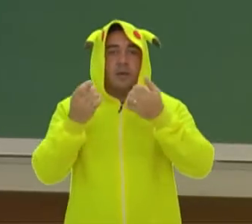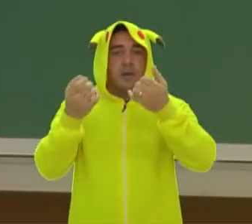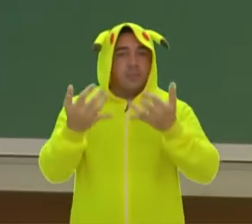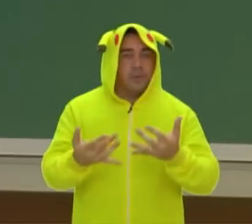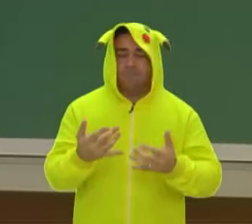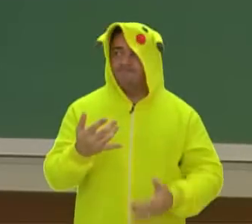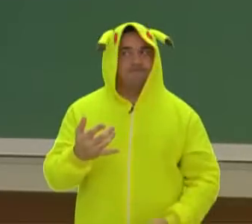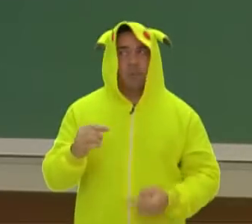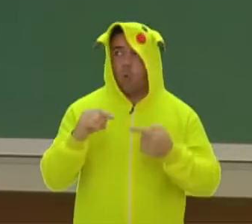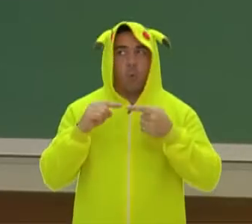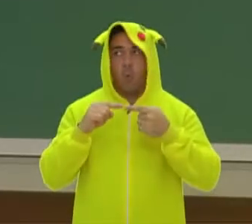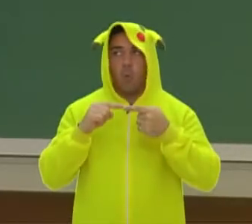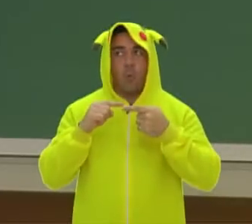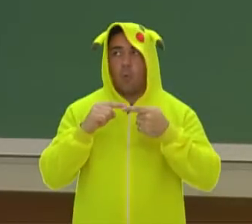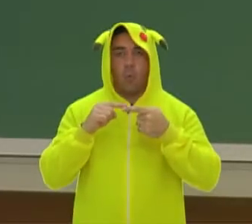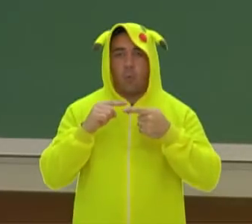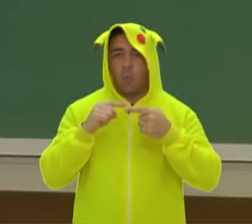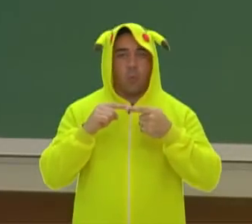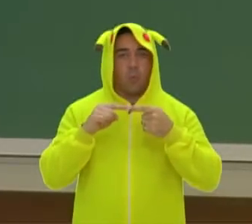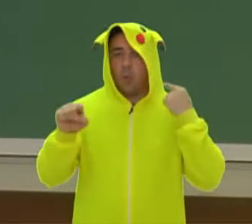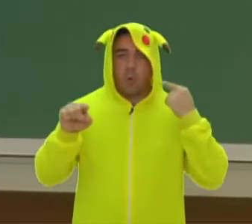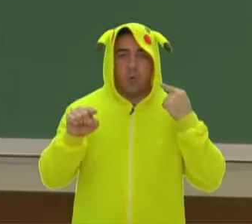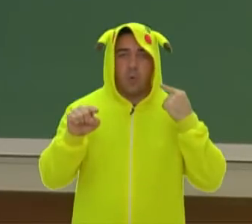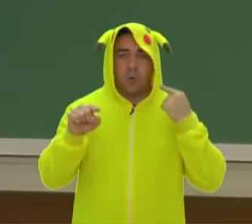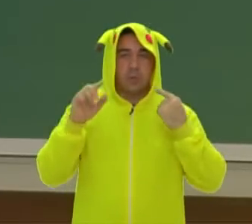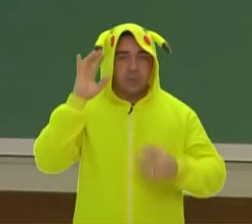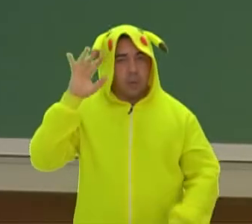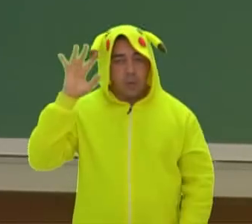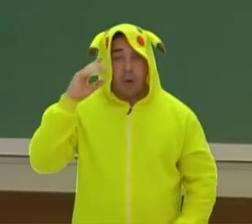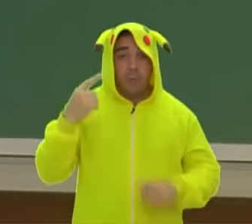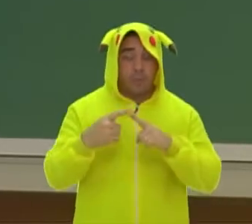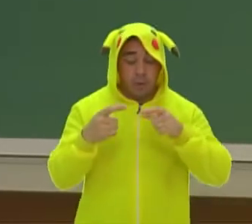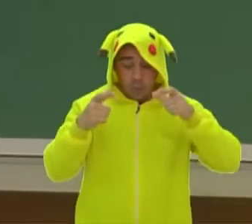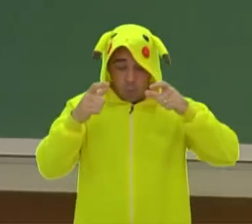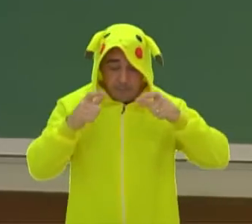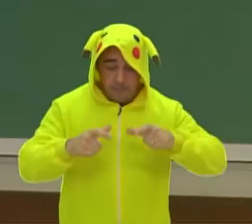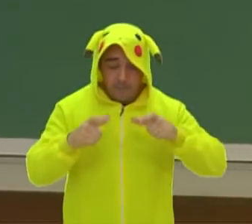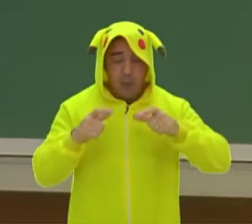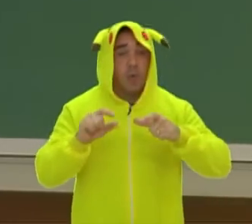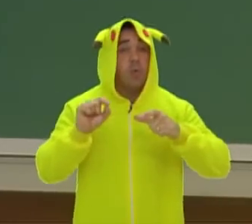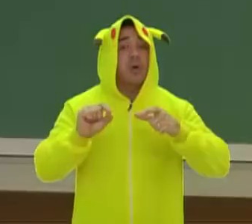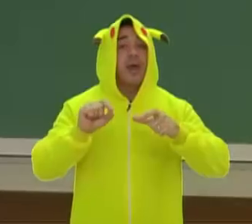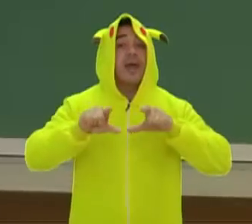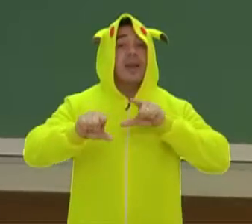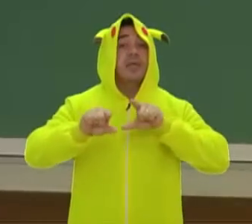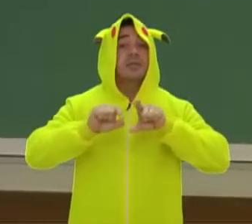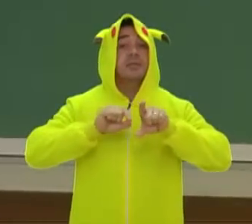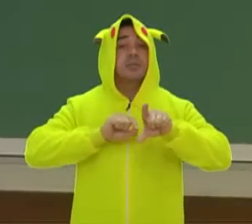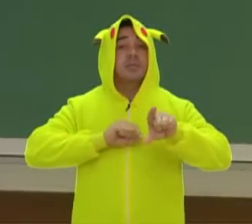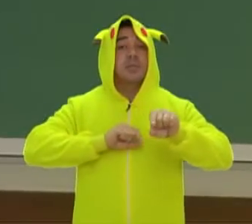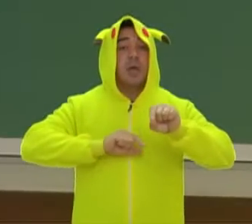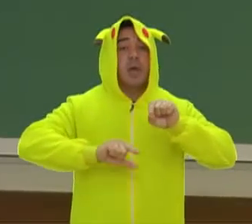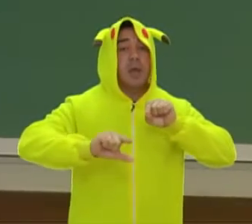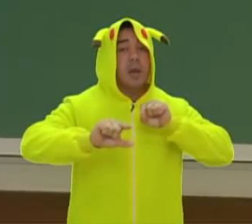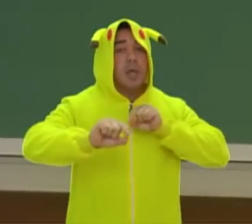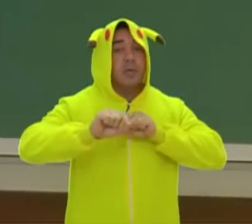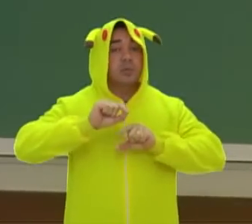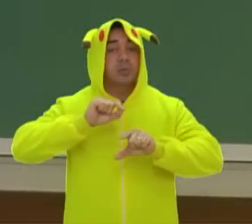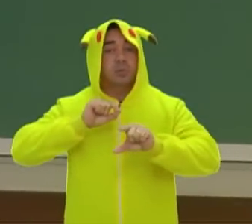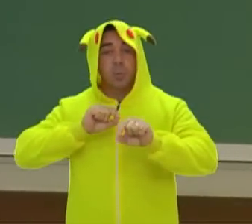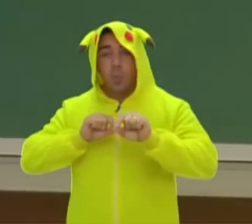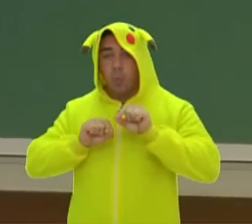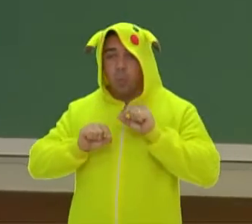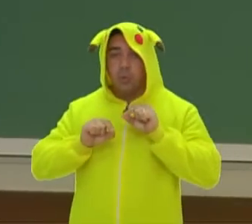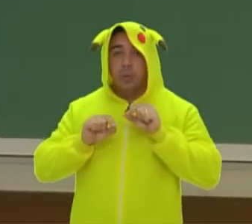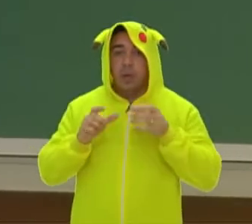dessa teoria. O que ele disse? Que o meio, na verdade, ele seleciona os organismos já existentes